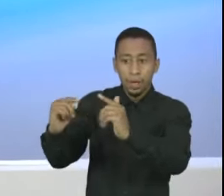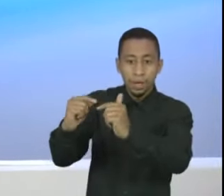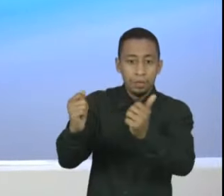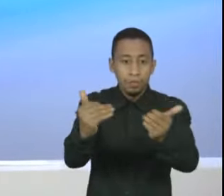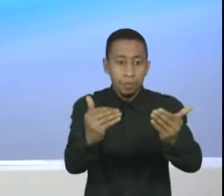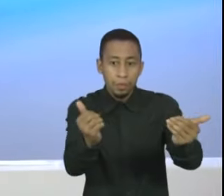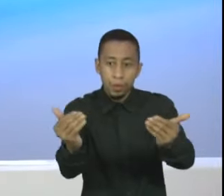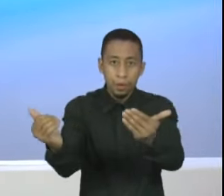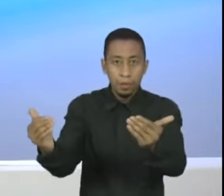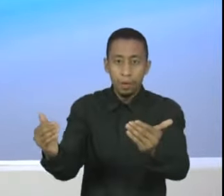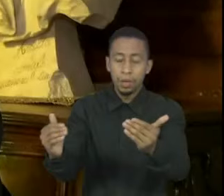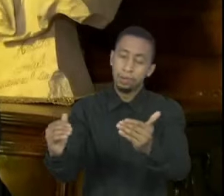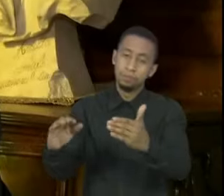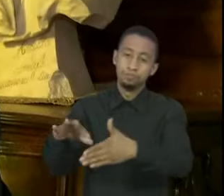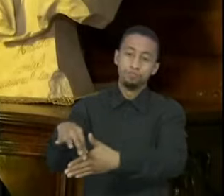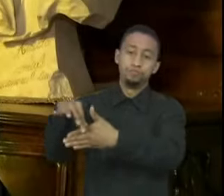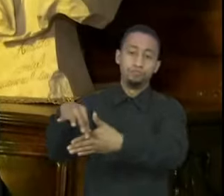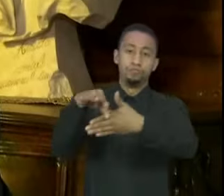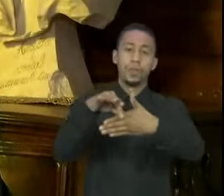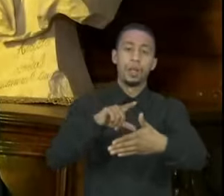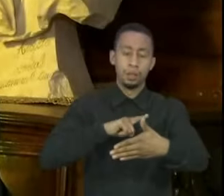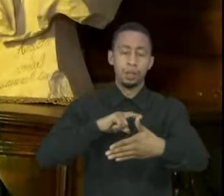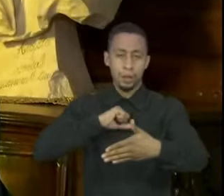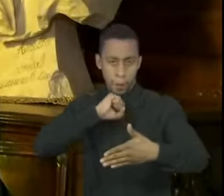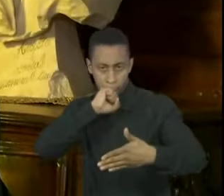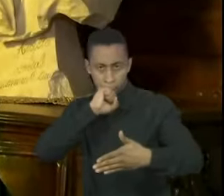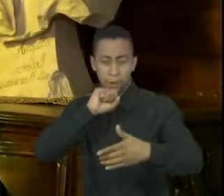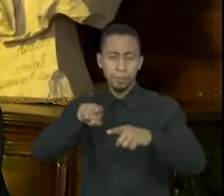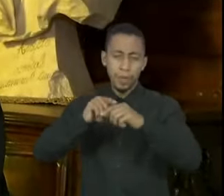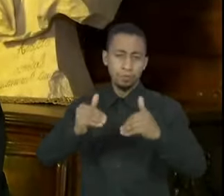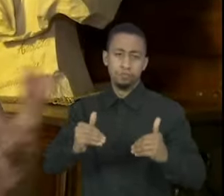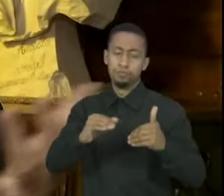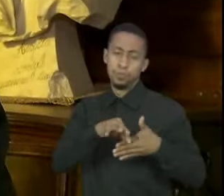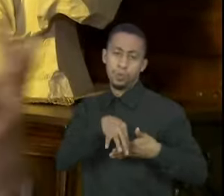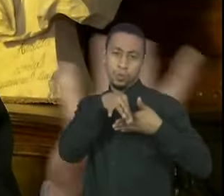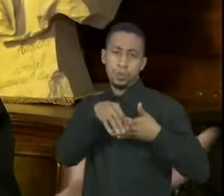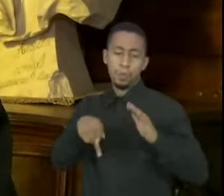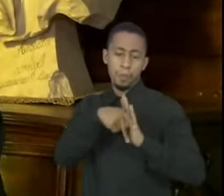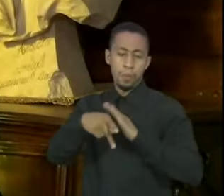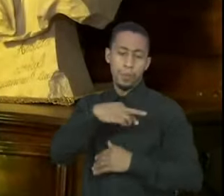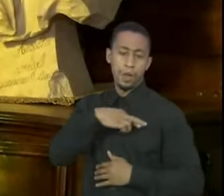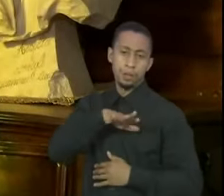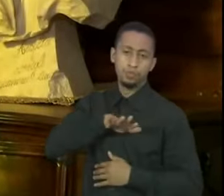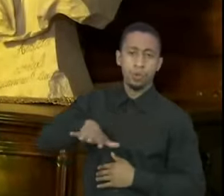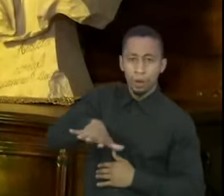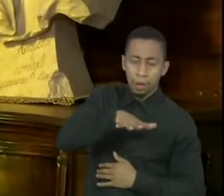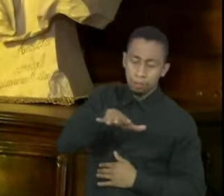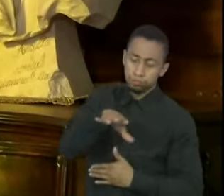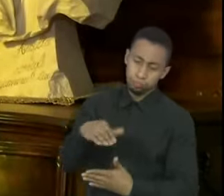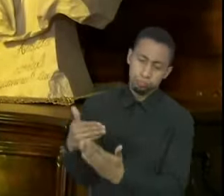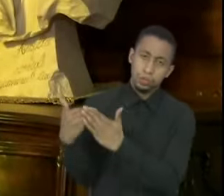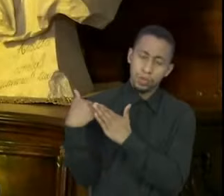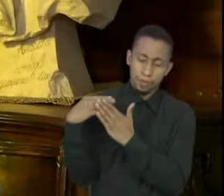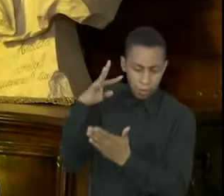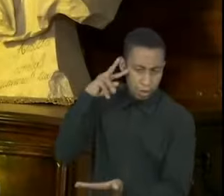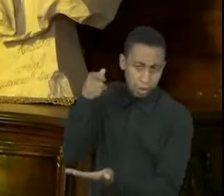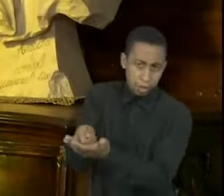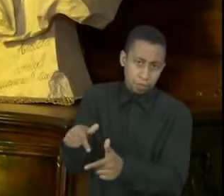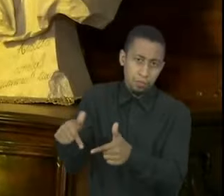e também dos superiores religiosos competentes de cada Congregação ou ordem religiosa